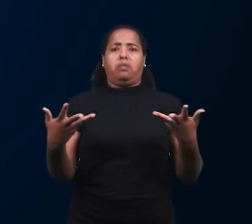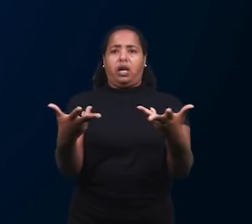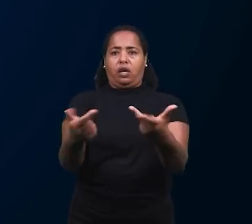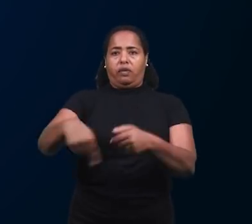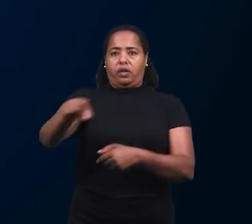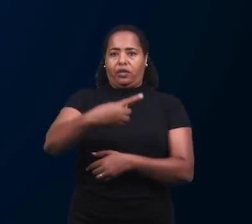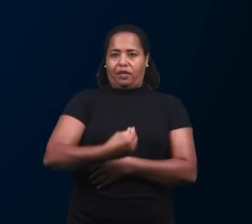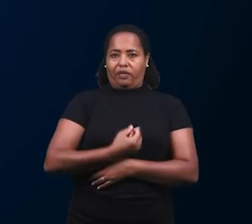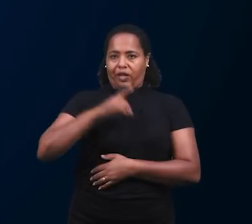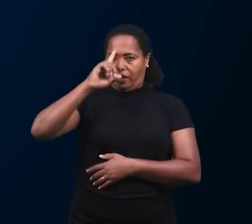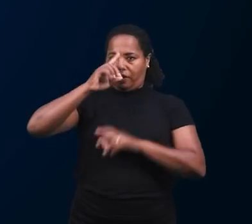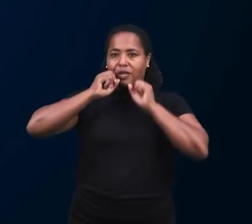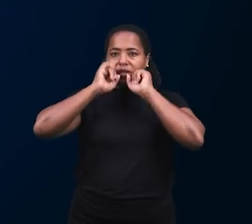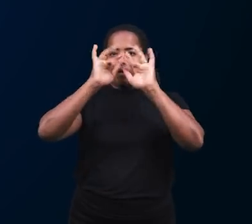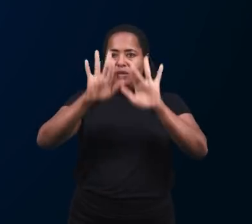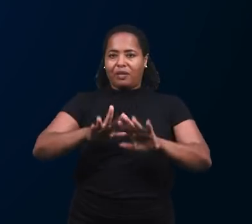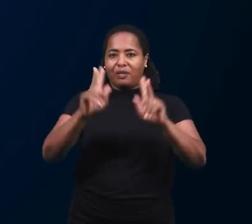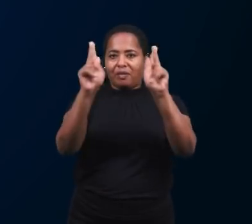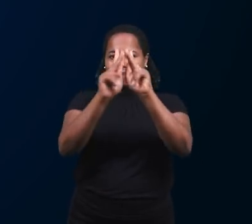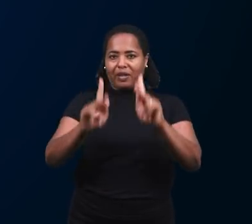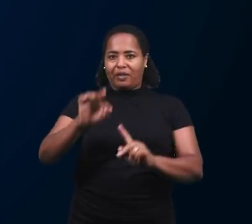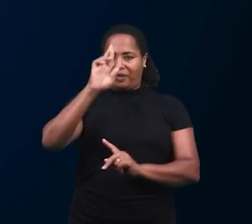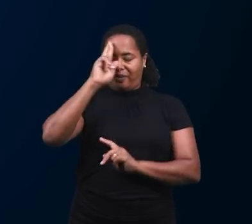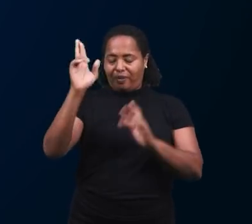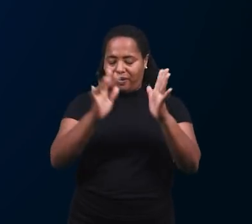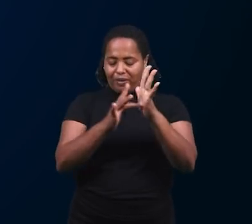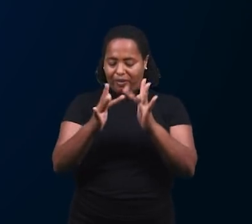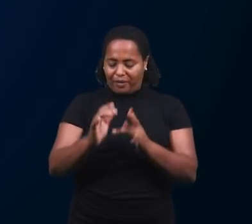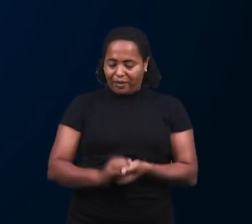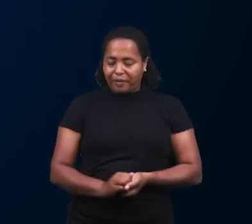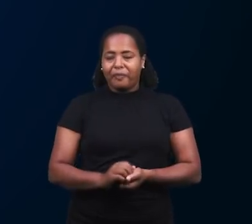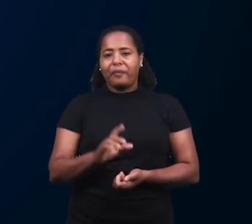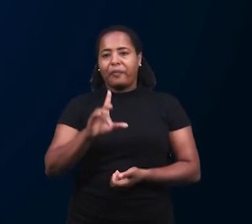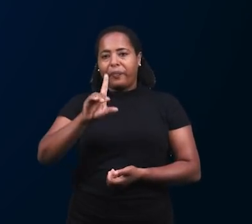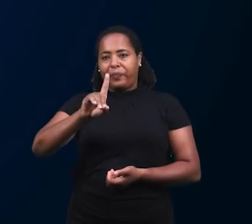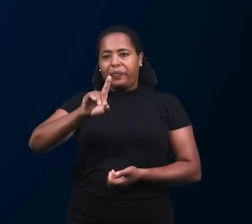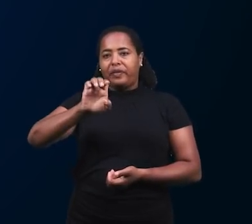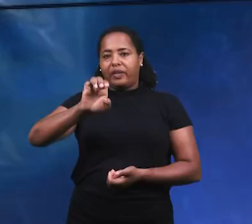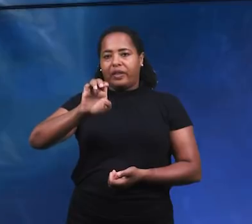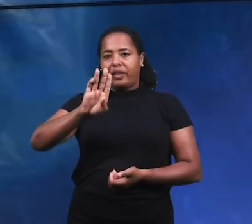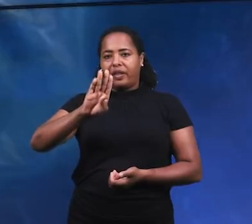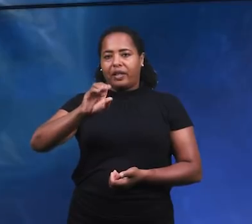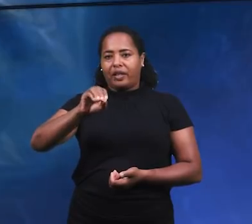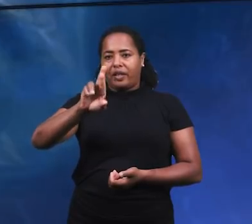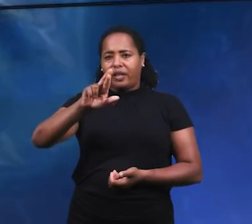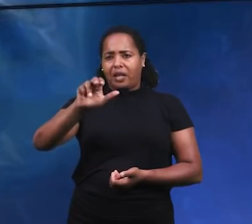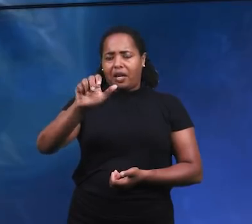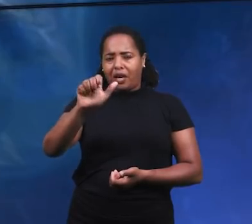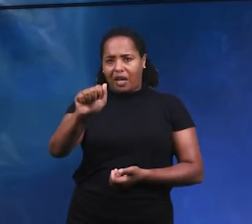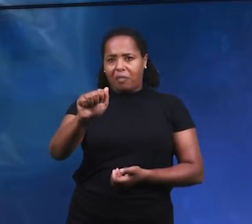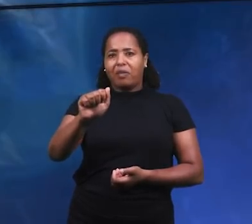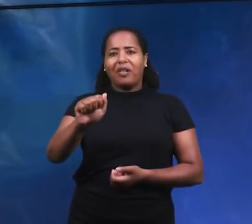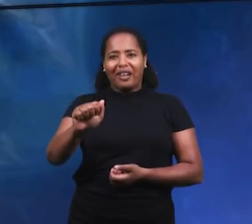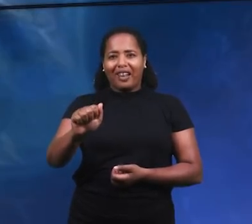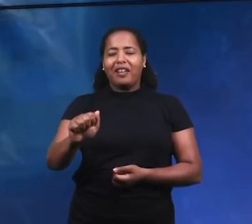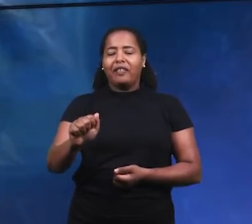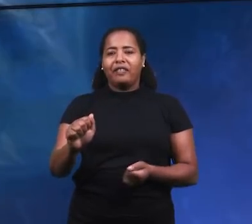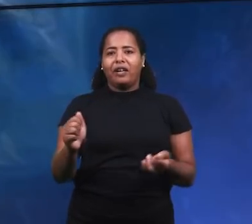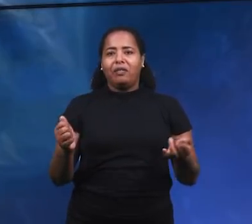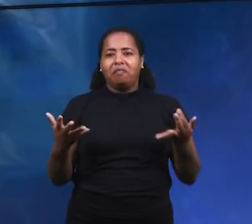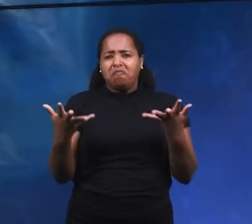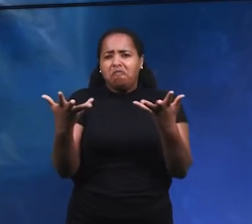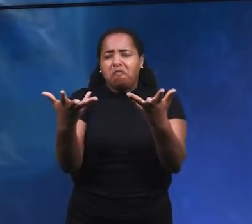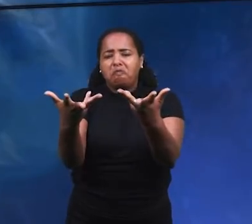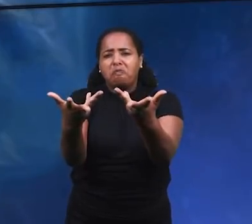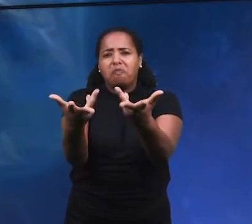Senhor tem operado grandiosamente no nosso meio. Deus abençoe a todos, a paz do Senhor Jesus. Irmã Débora, é muito digno de nota